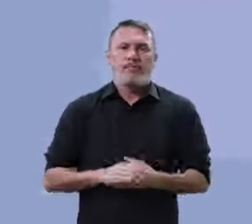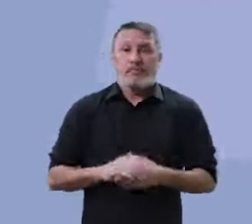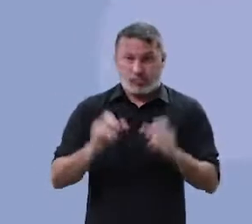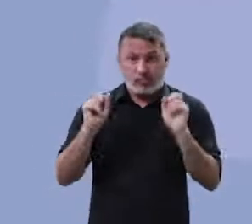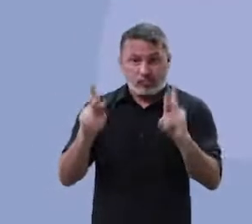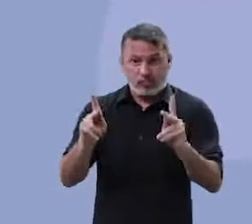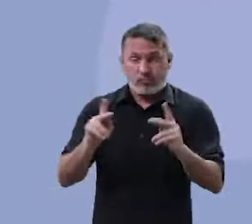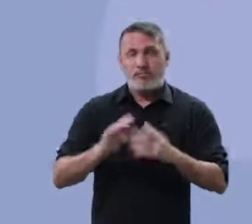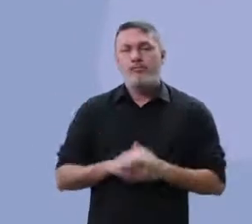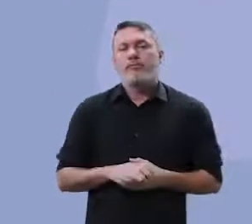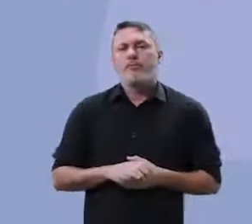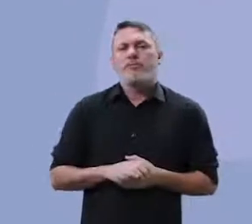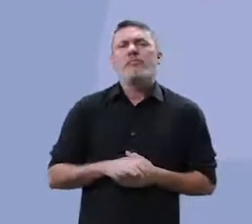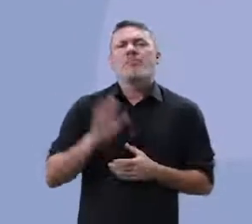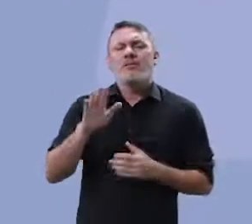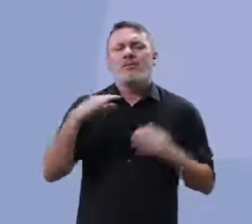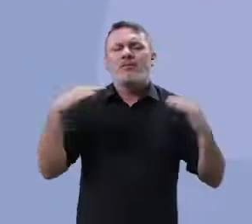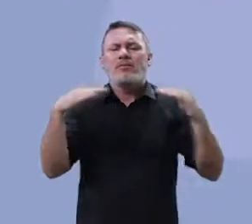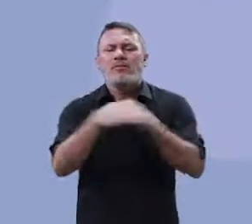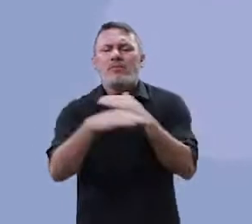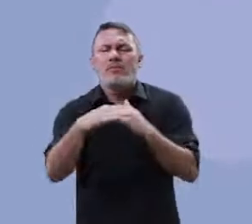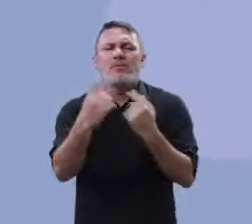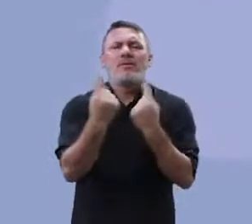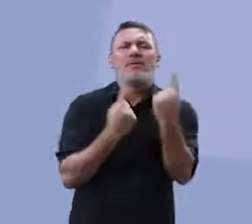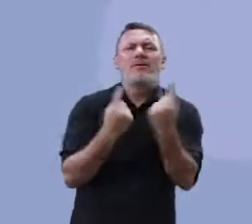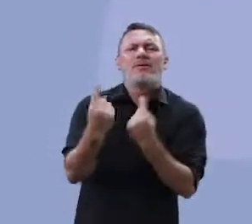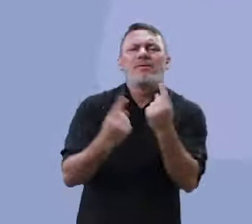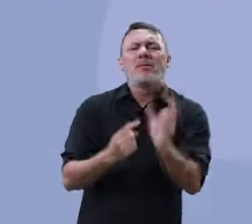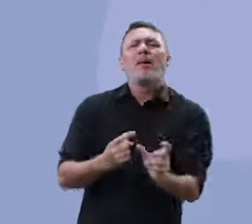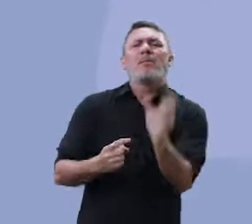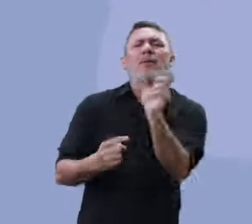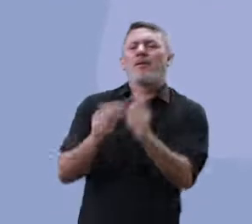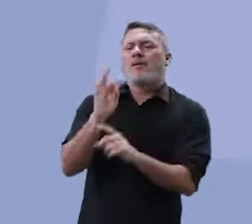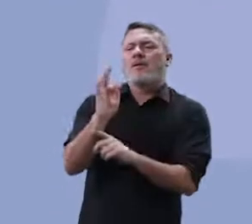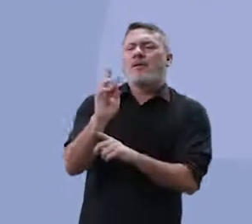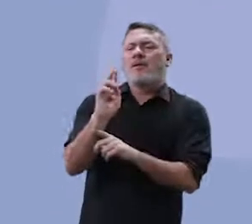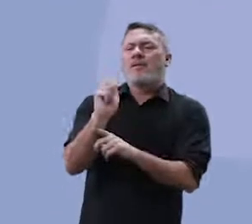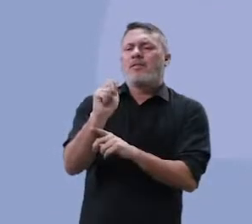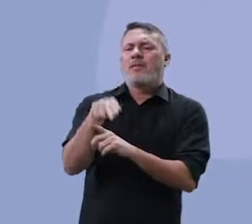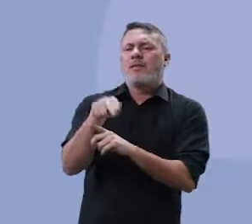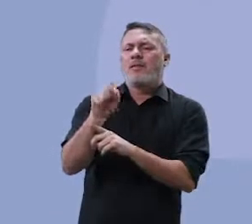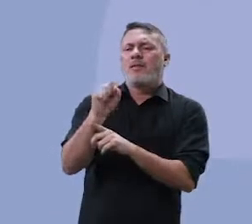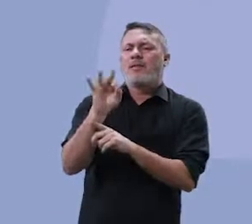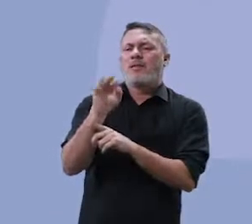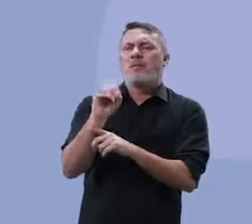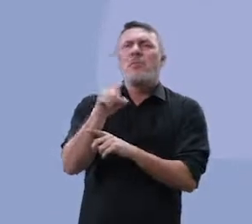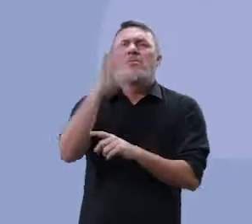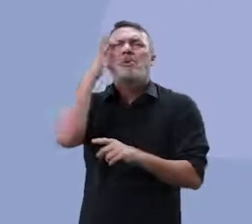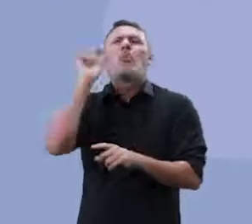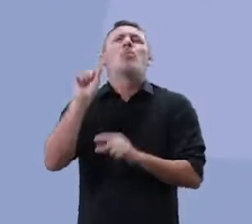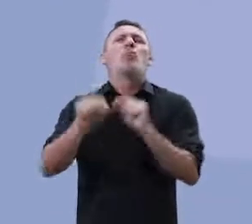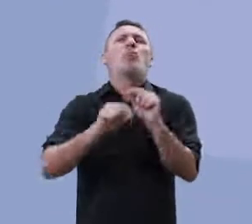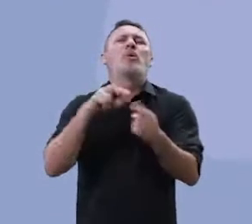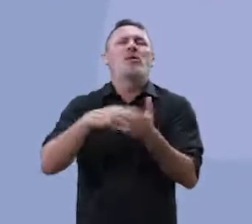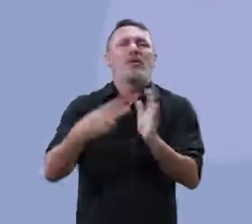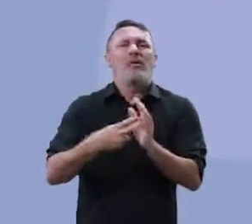em seu texto. Beleza? O que é trânsito? O que você pensa de trânsito? Às vezes a gente fala bem assim, pelo